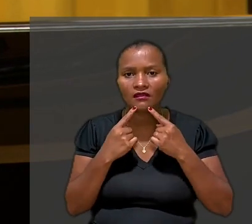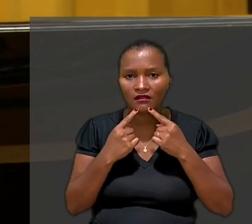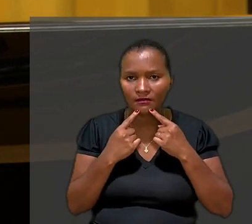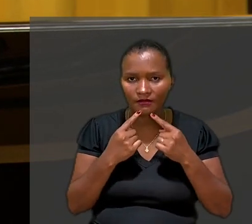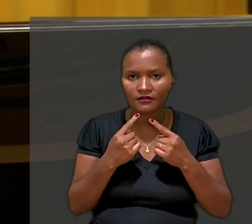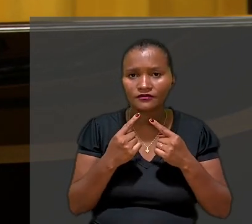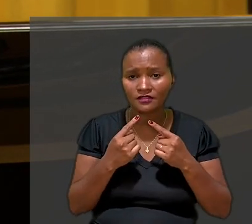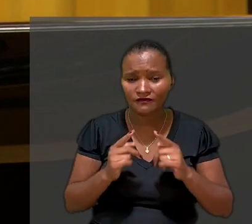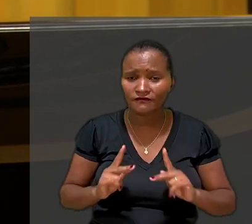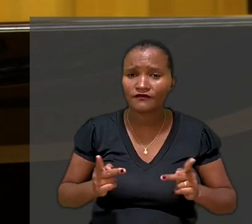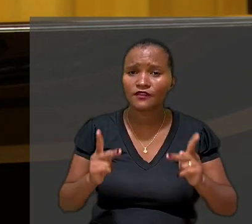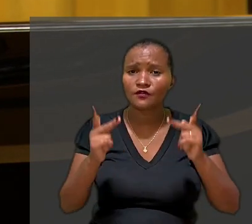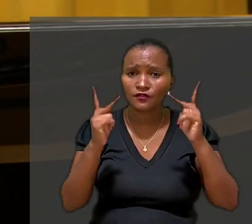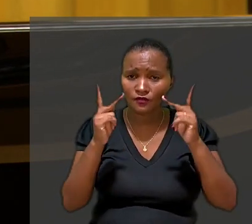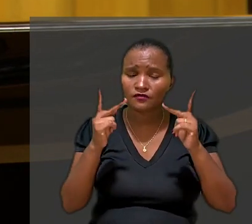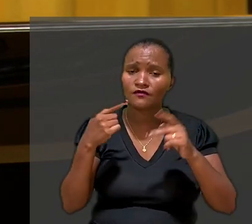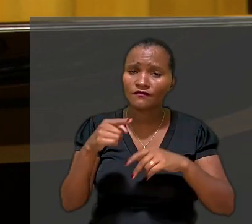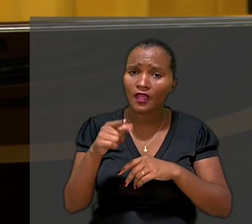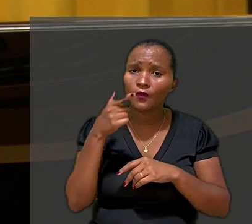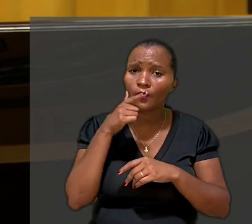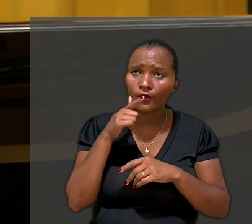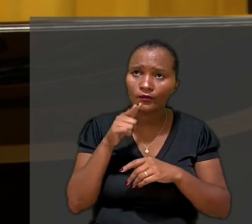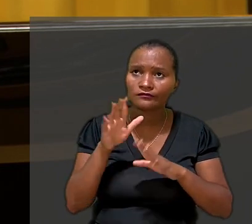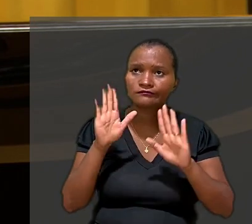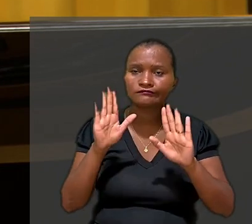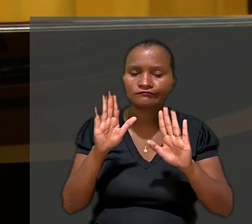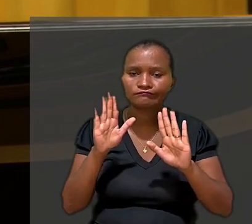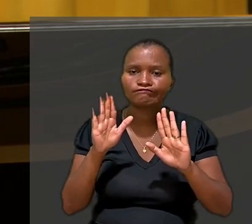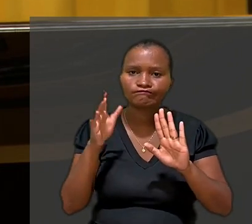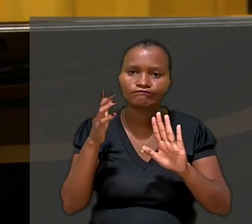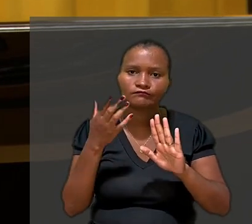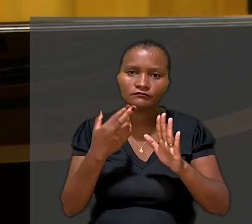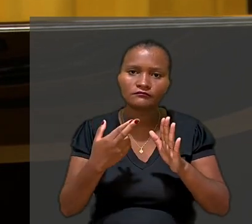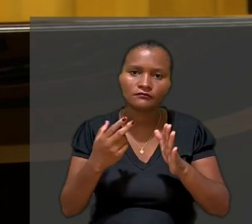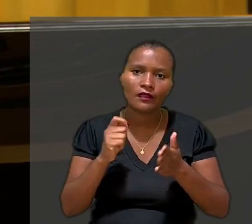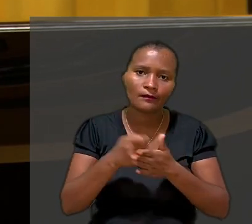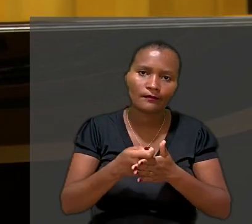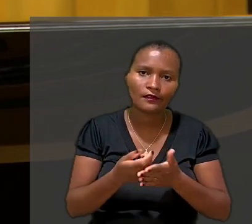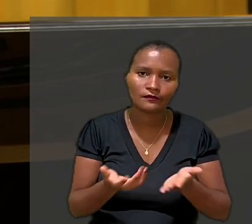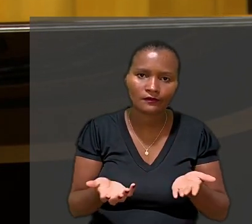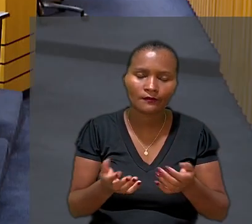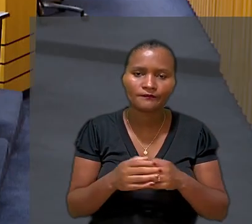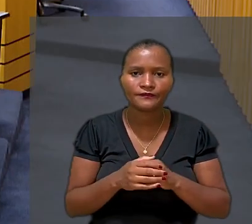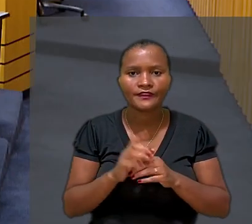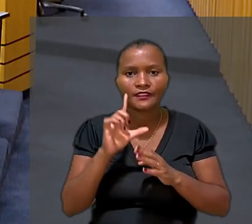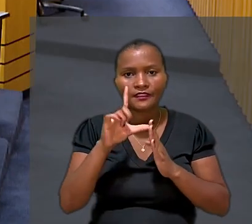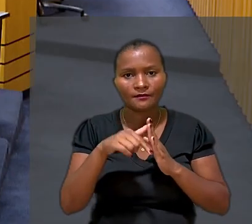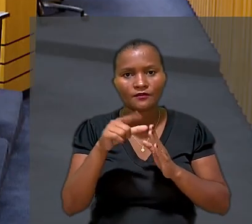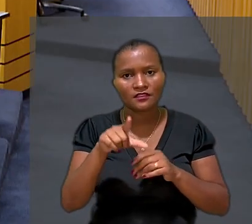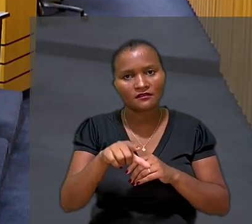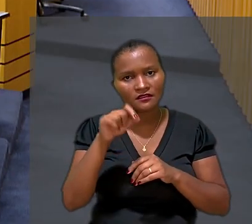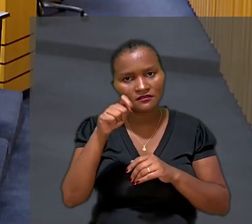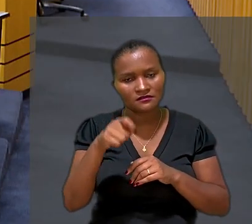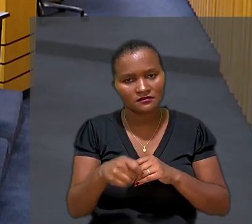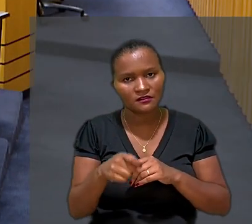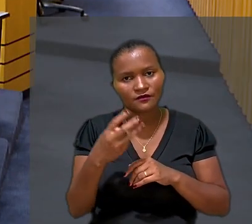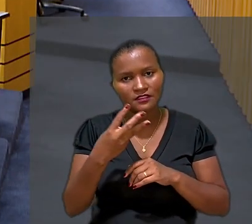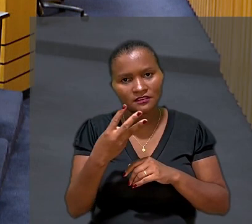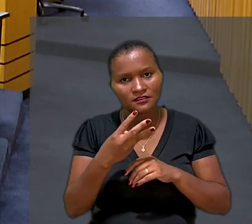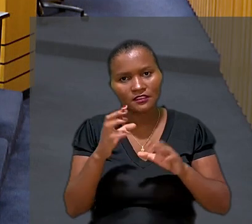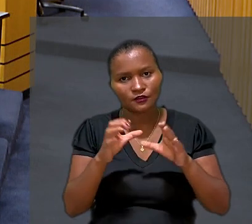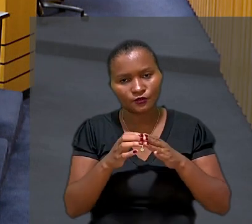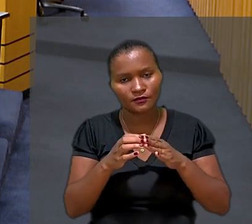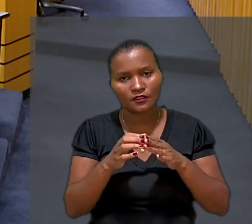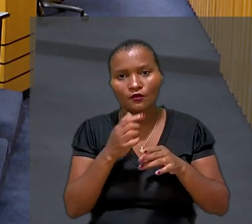desse caso, que foi vitorioso, vai conseguir finalmente alguma compensação pecuniária. Após a decisão unânime da